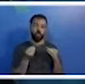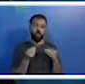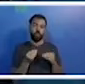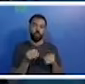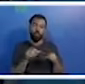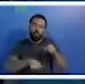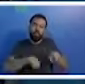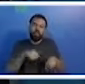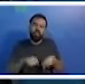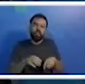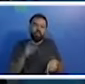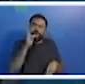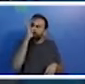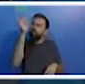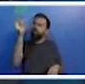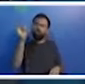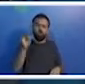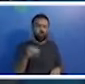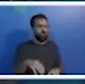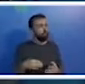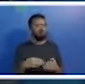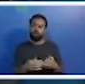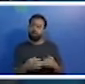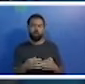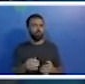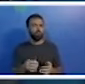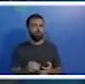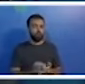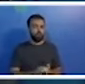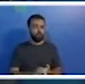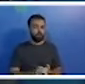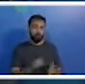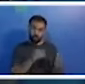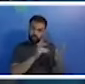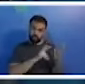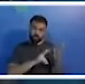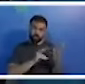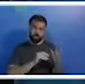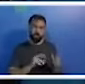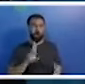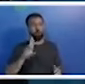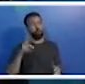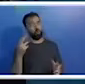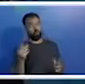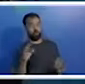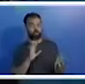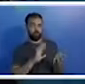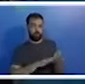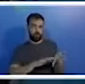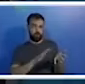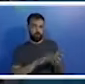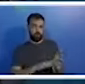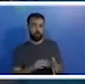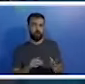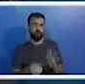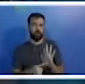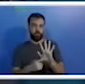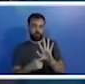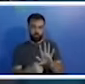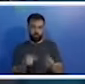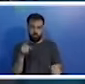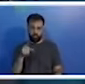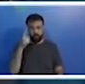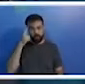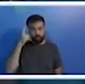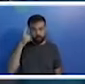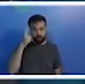será a bicicleta do futuro ou o ônibus ou computador desenhe ou faça uma colagem para retratar sua ideia